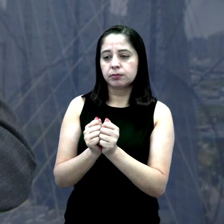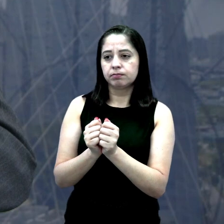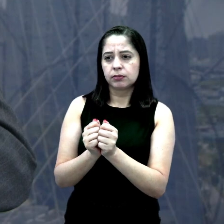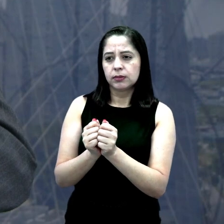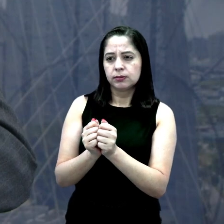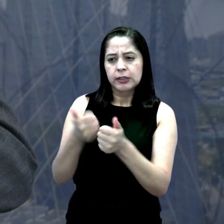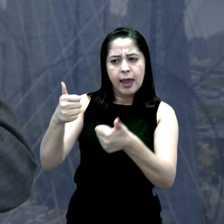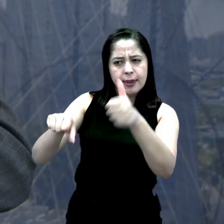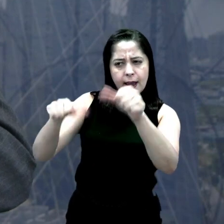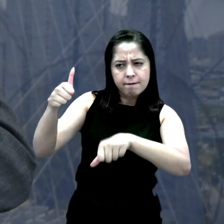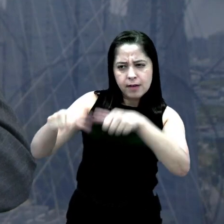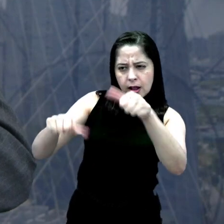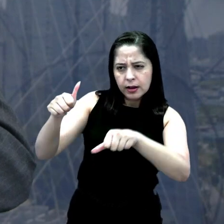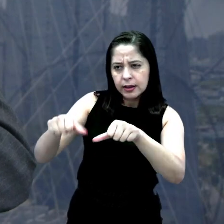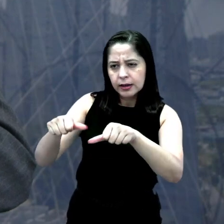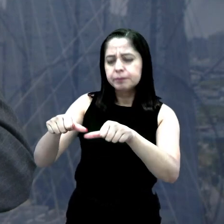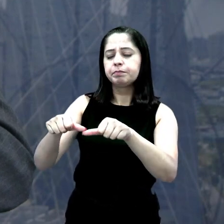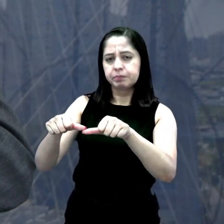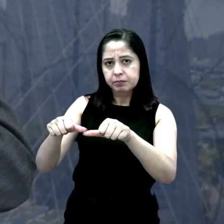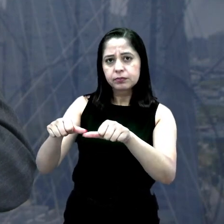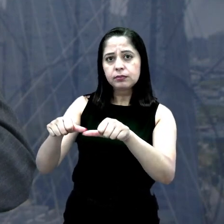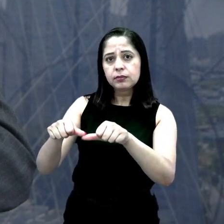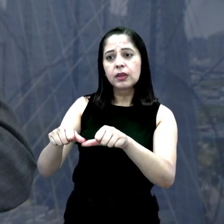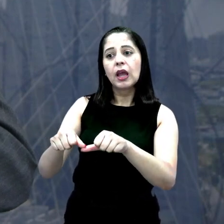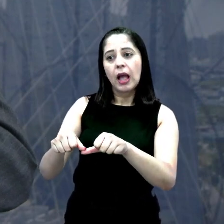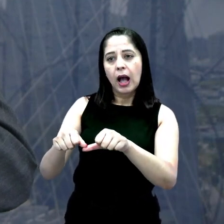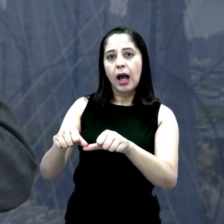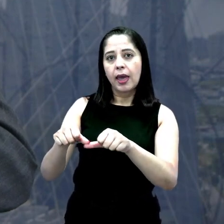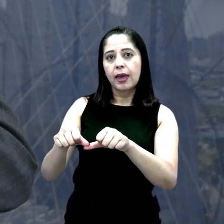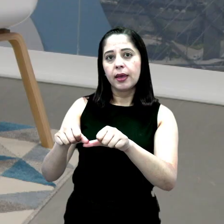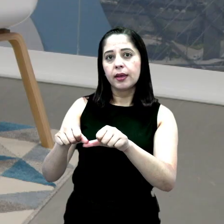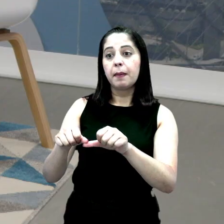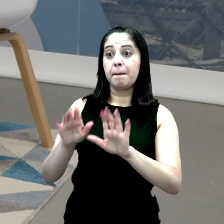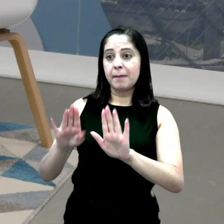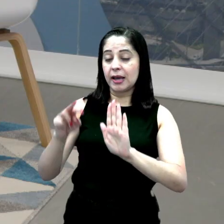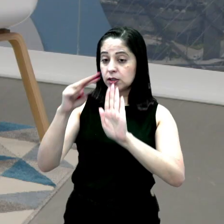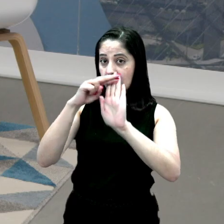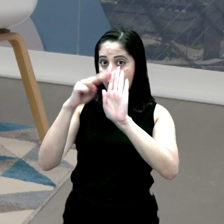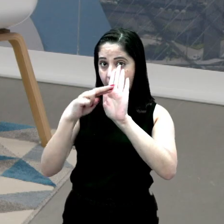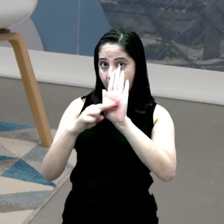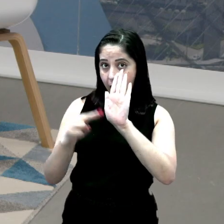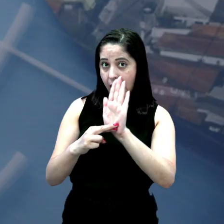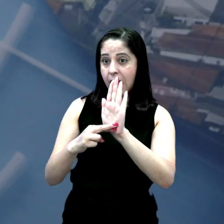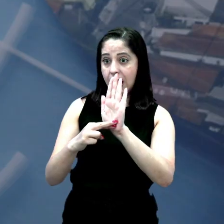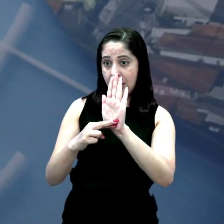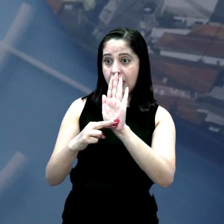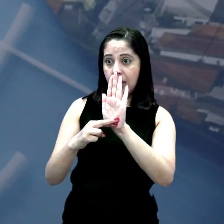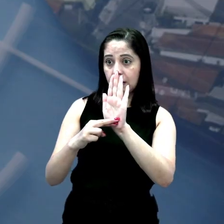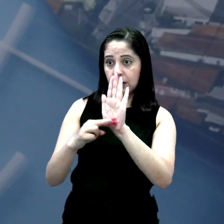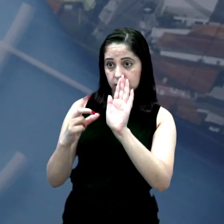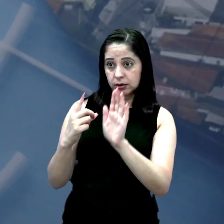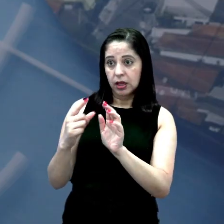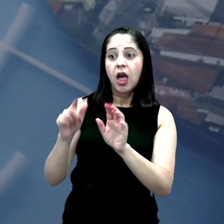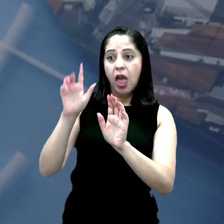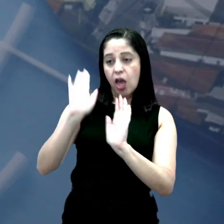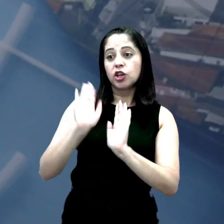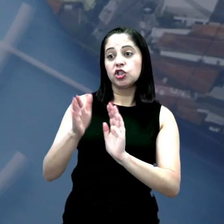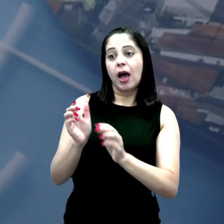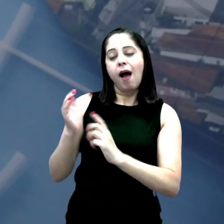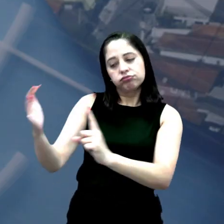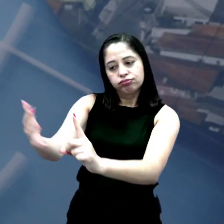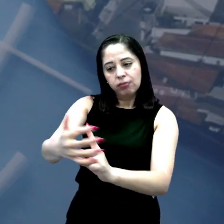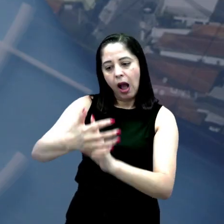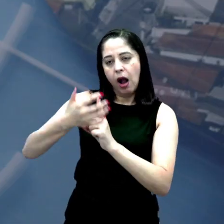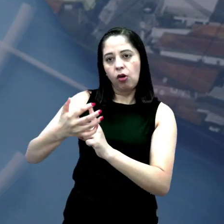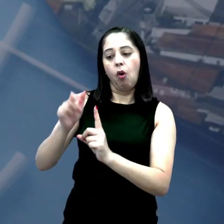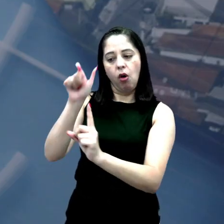alguma coisa, dependendo da cidade ou do aeroporto que a pessoa está. E Guilherme, quando a Polícia